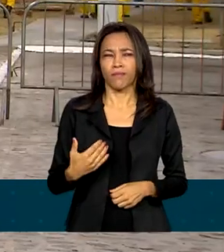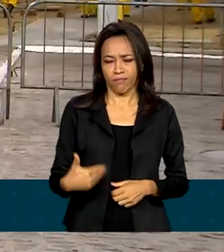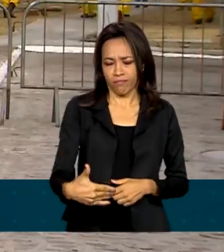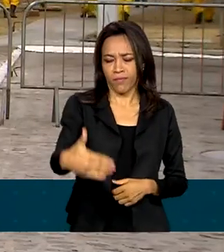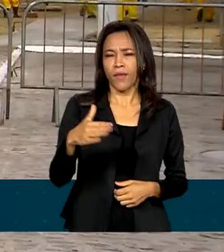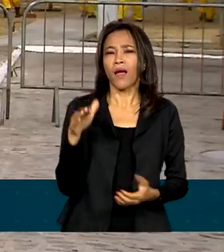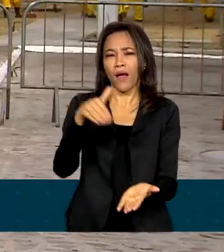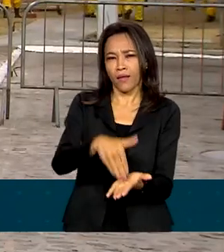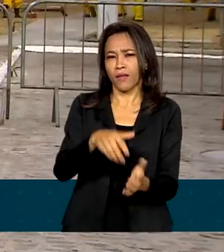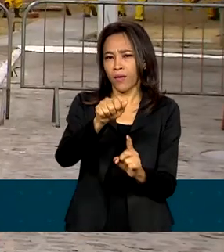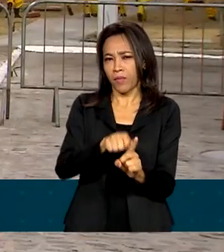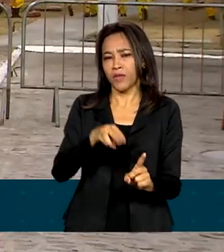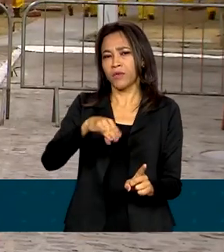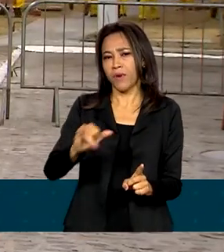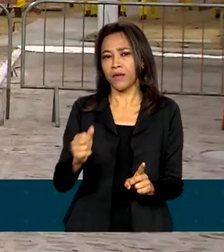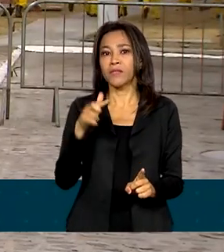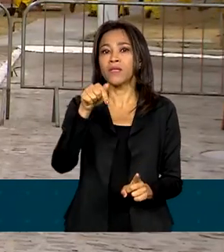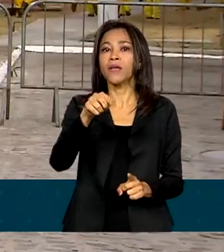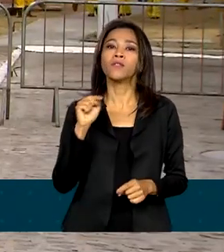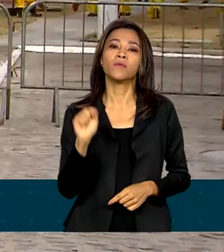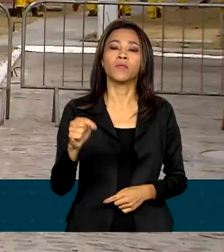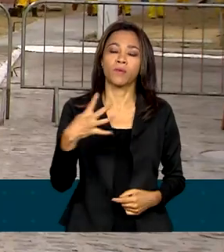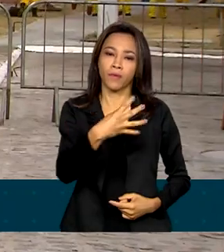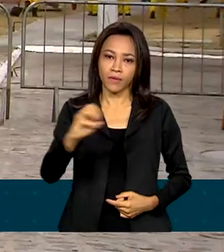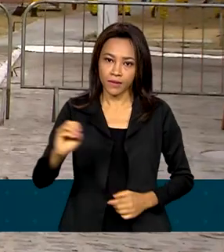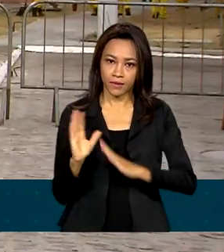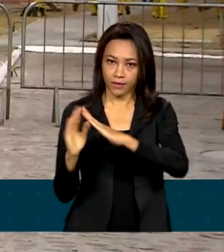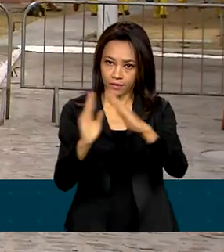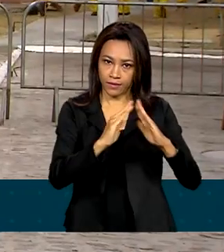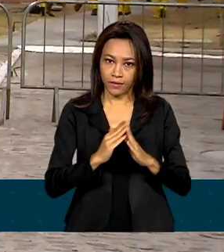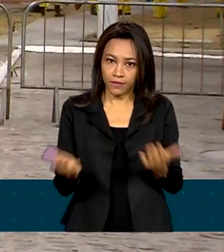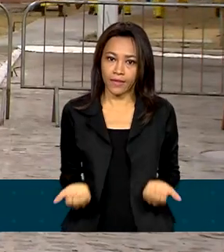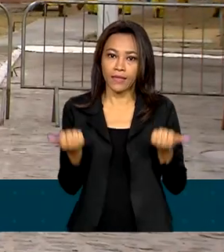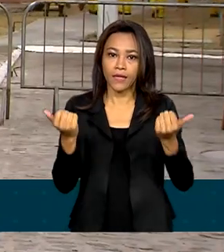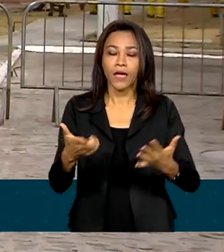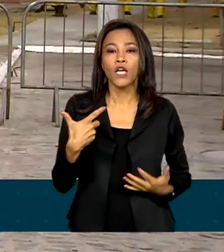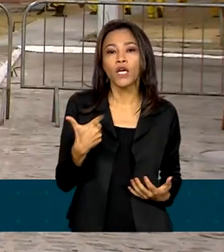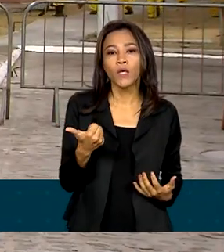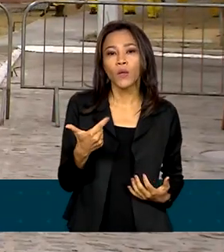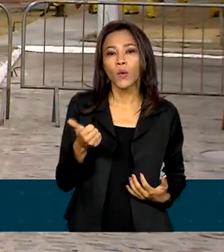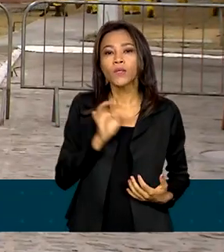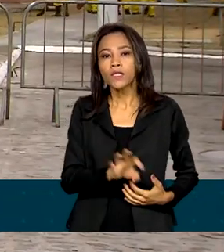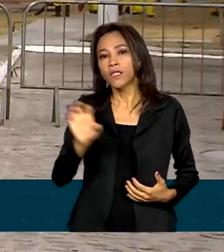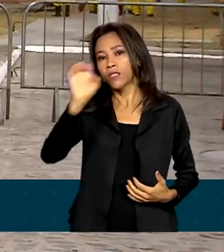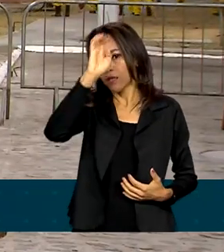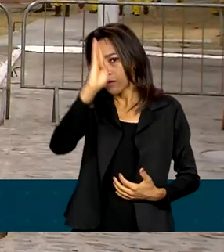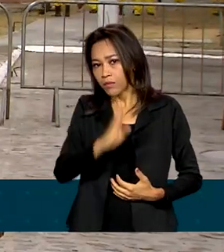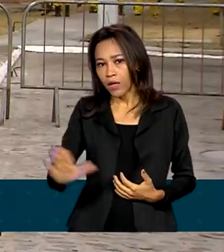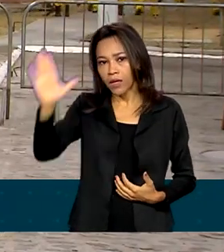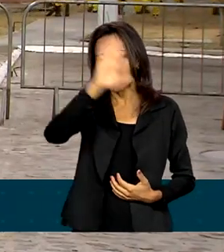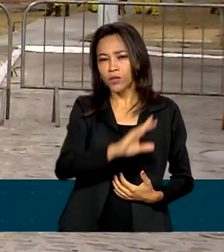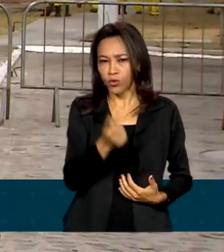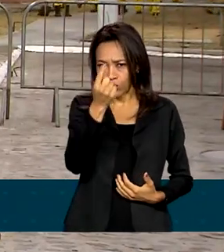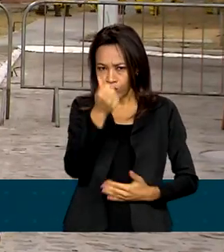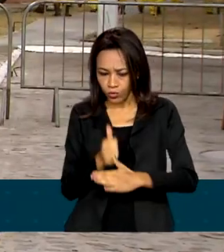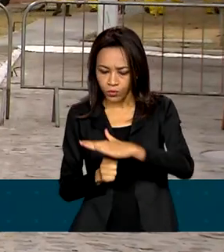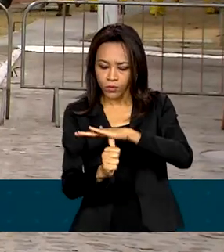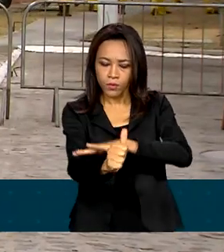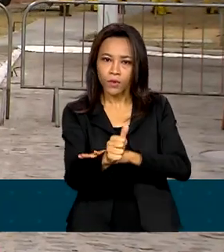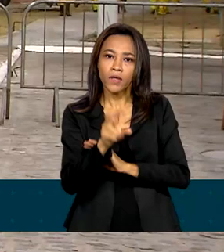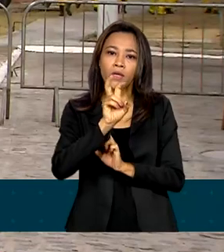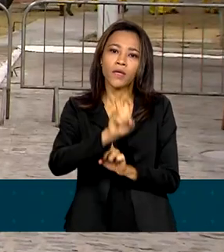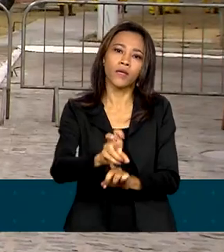entregues 7.400 unidades habitacionais do programa em 12 estados do país, com um investimento de